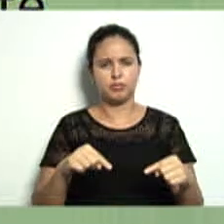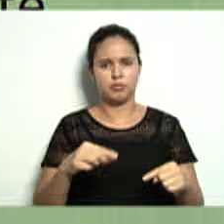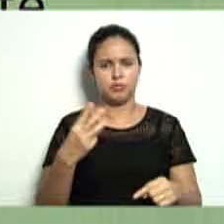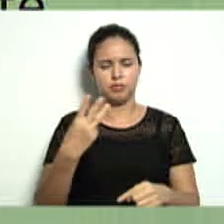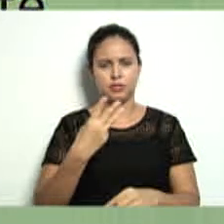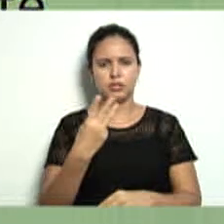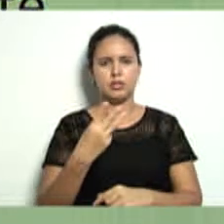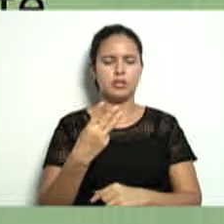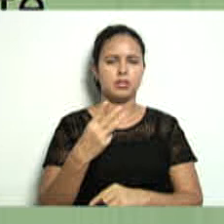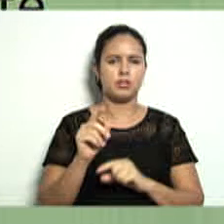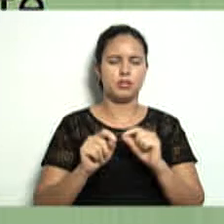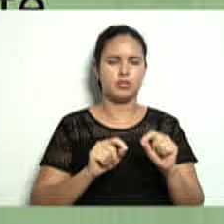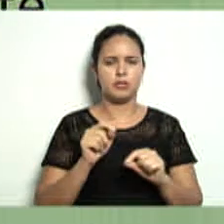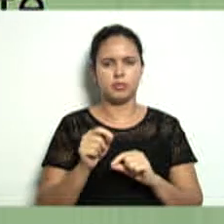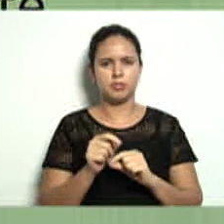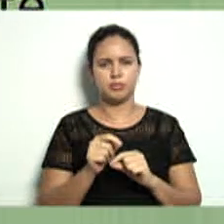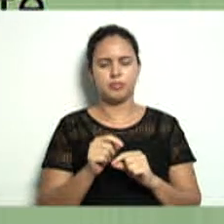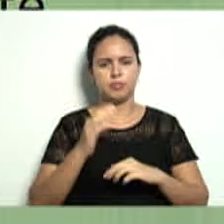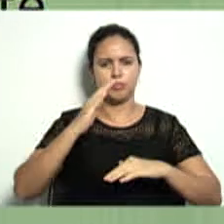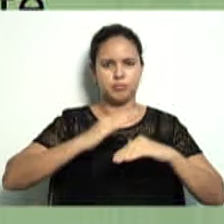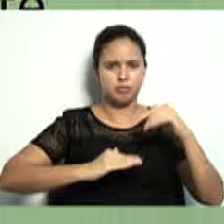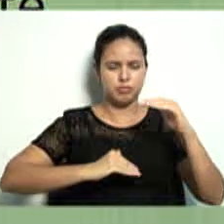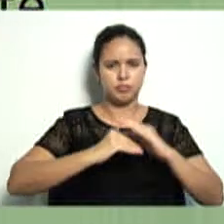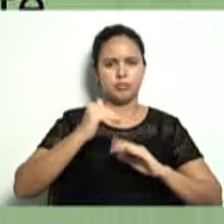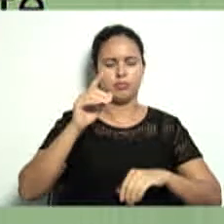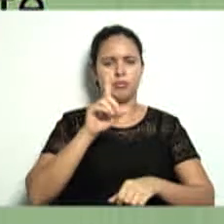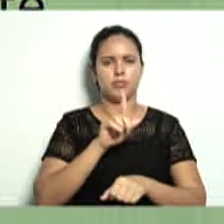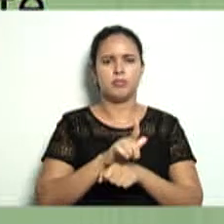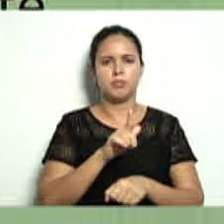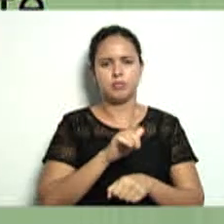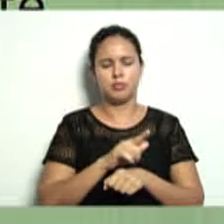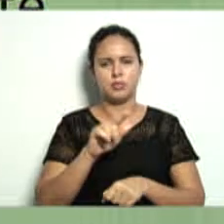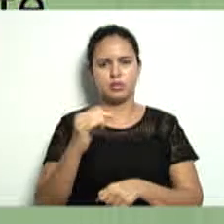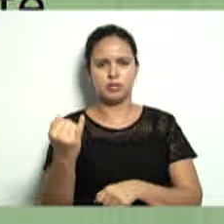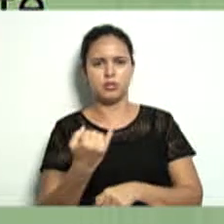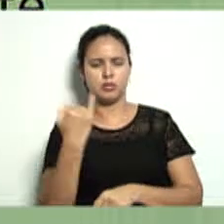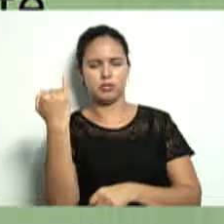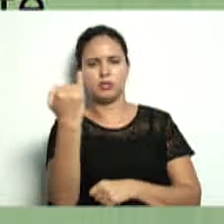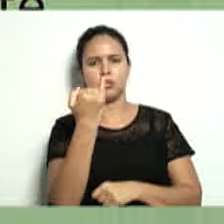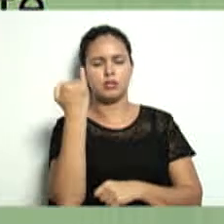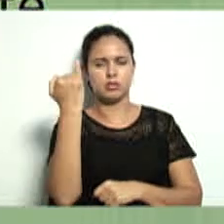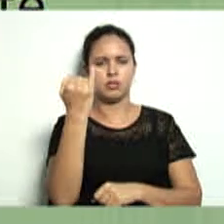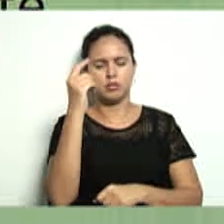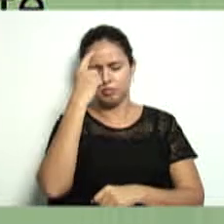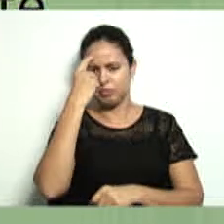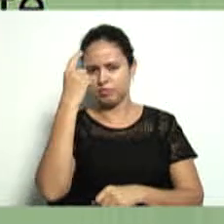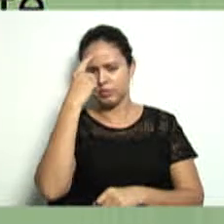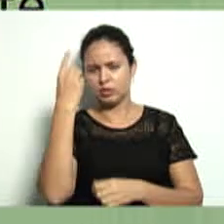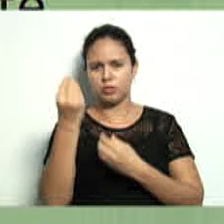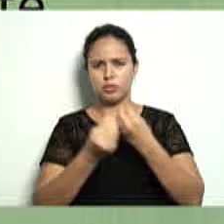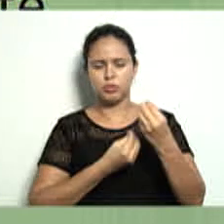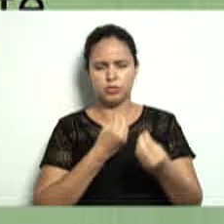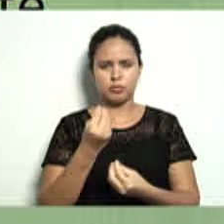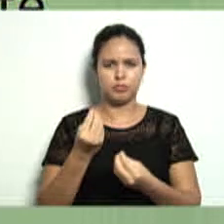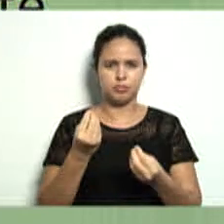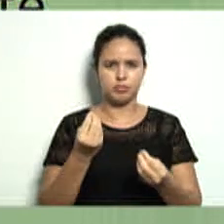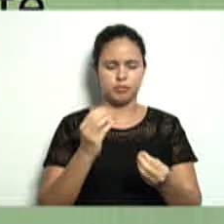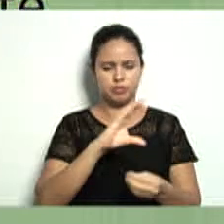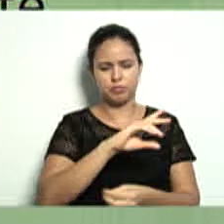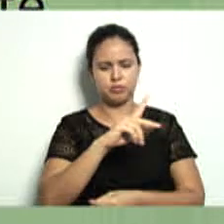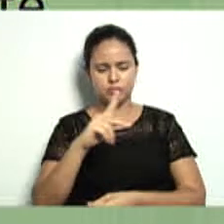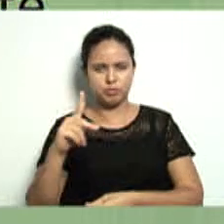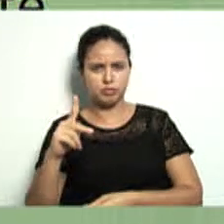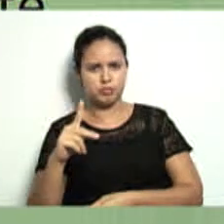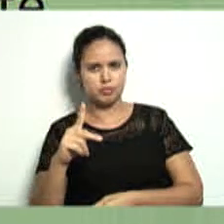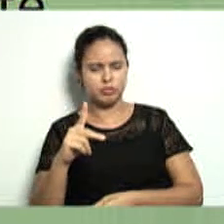terceira afirmativa. Na profissionalização da gestão, é importante pensar como cooperativa sem deixar